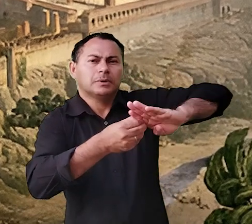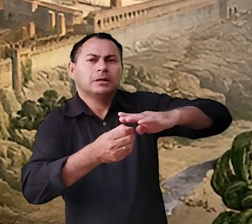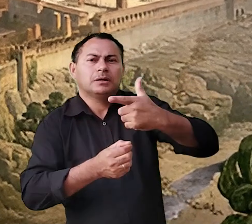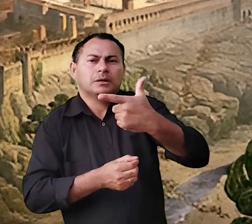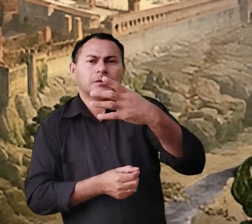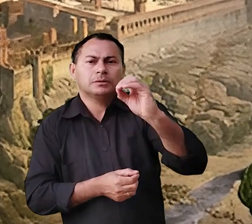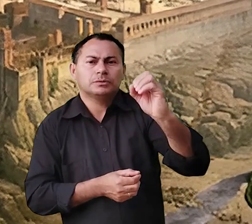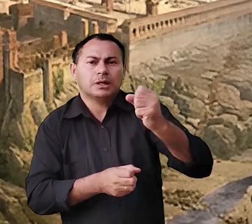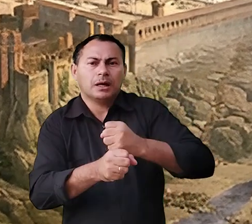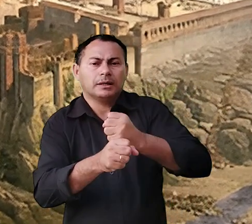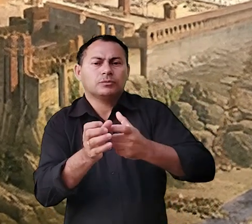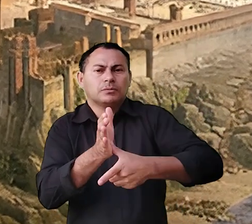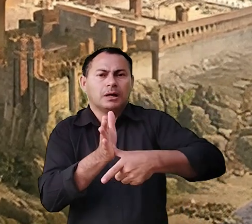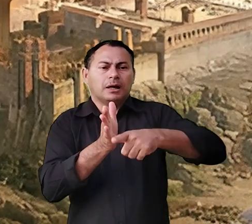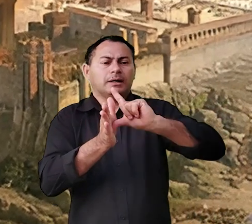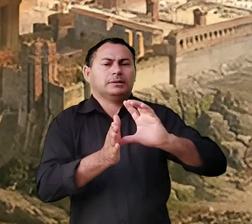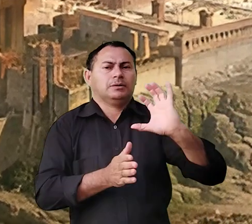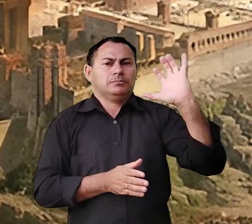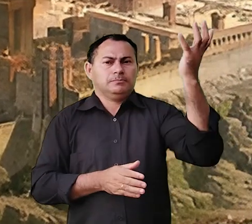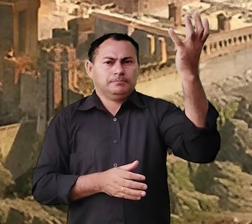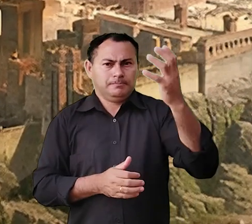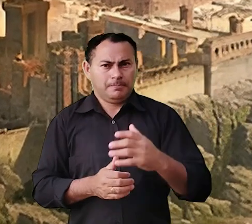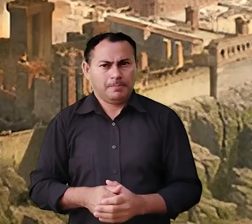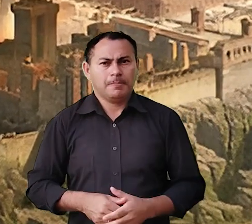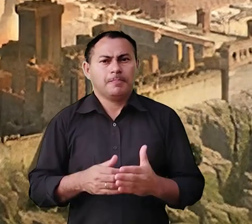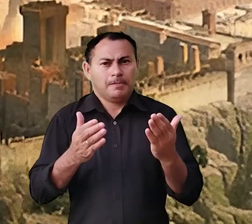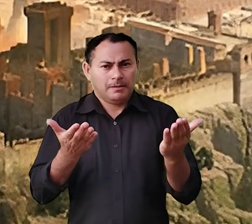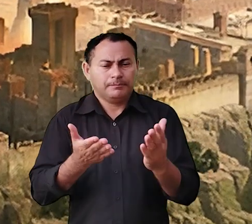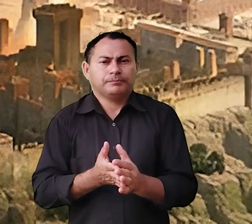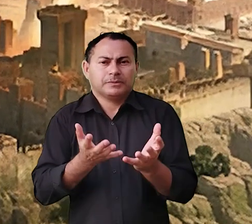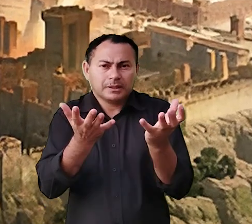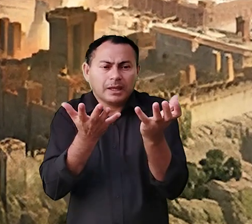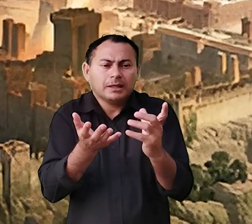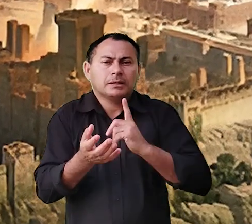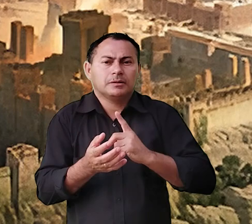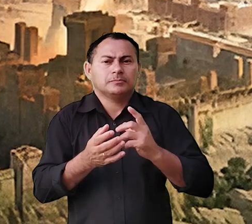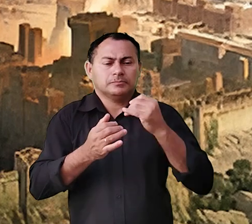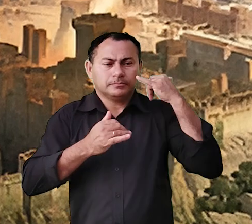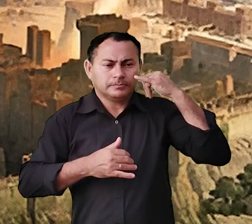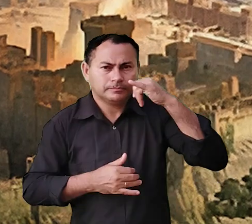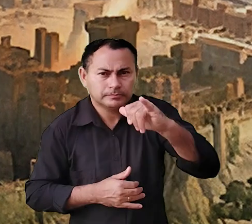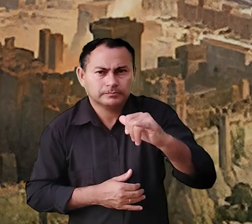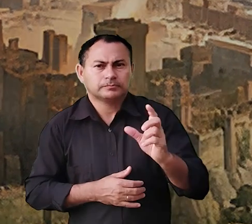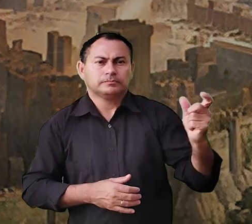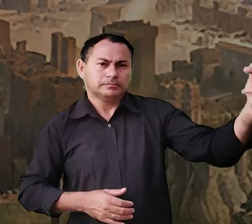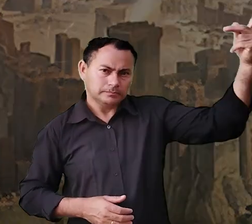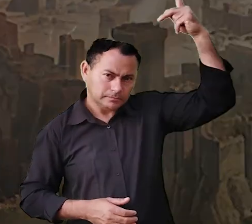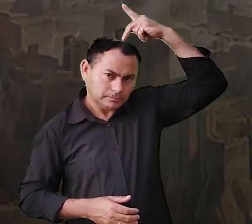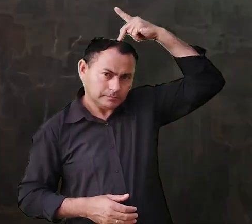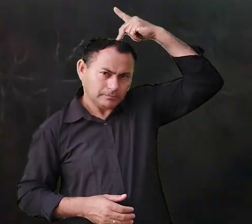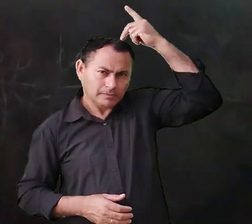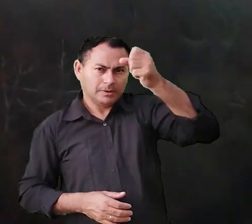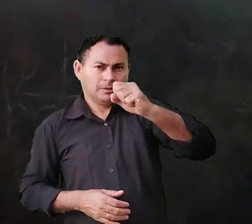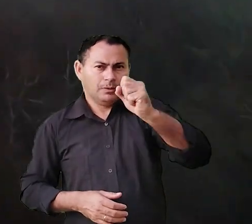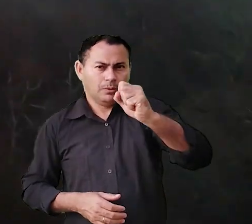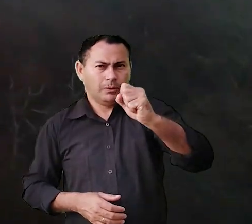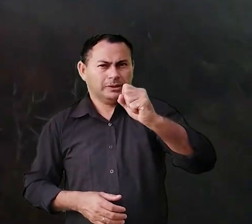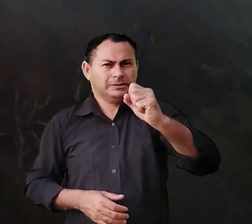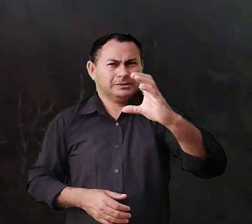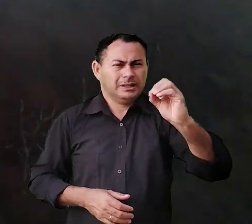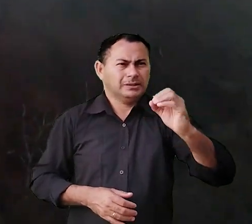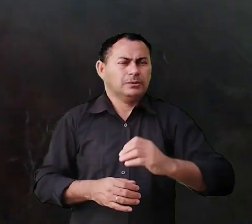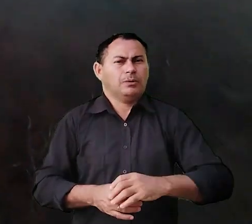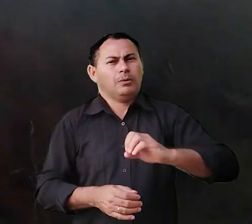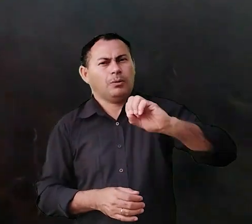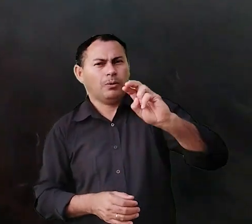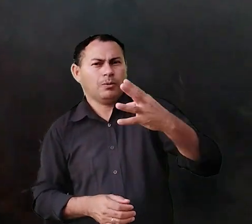babilônico cerca de 200 anos antes de acontecer. Quer ele tenha profetizado o Pentecostes 800